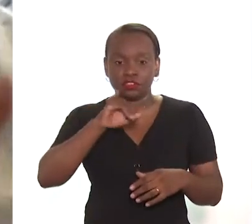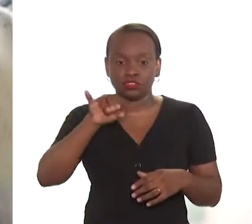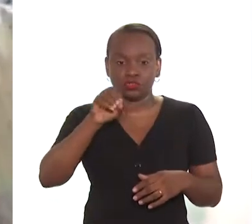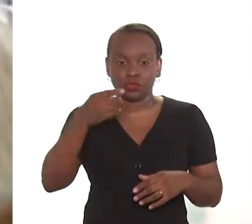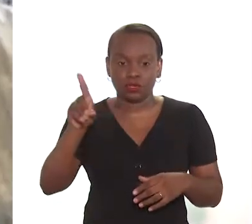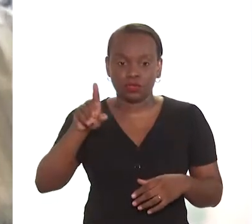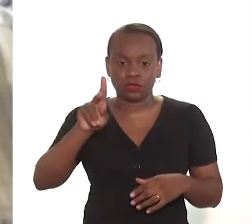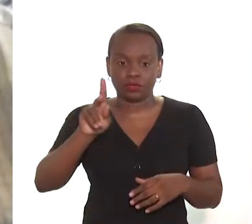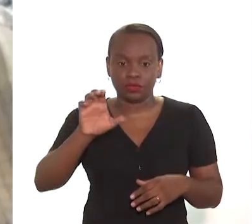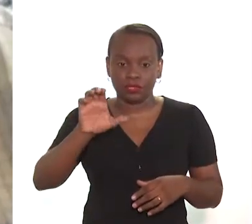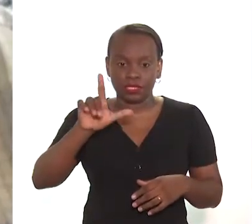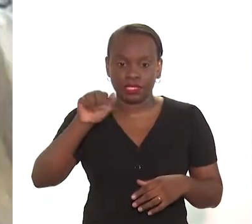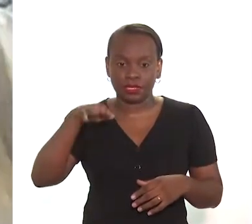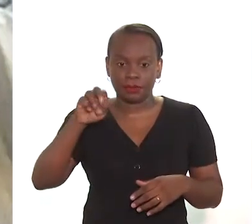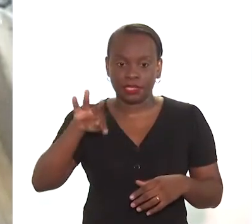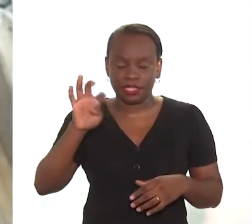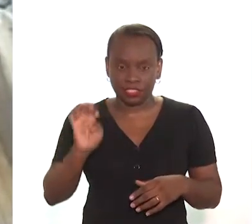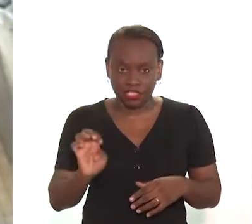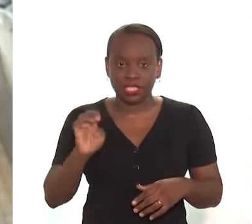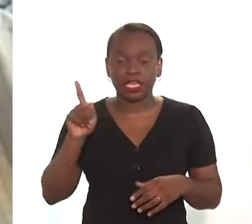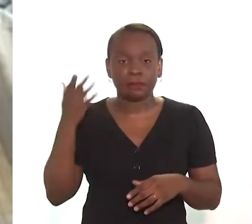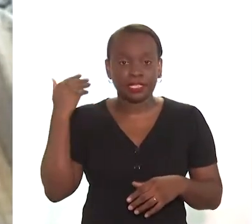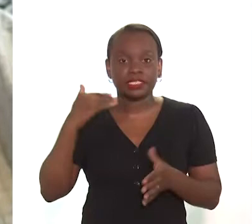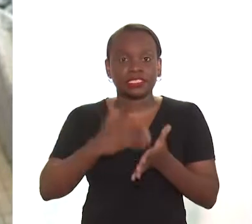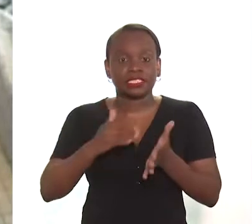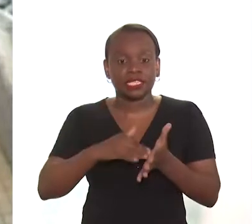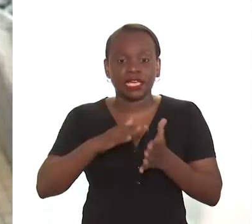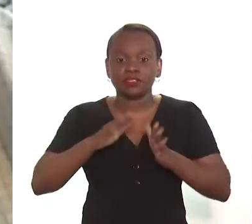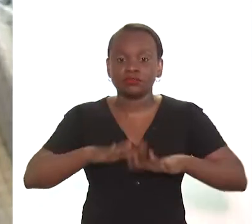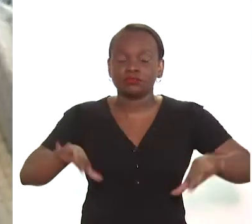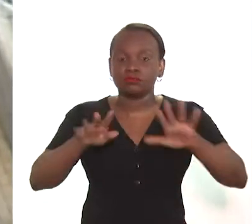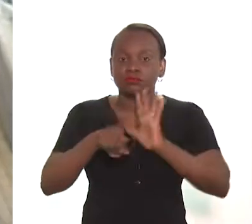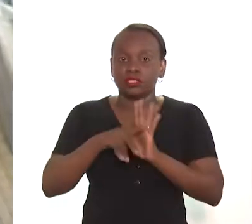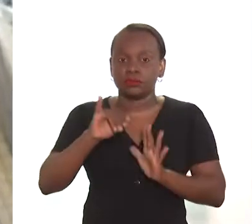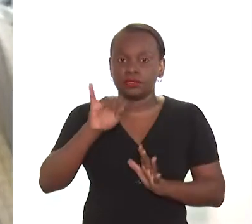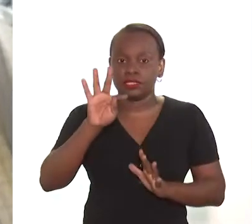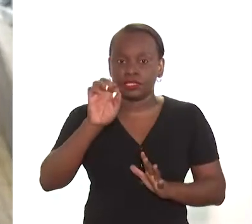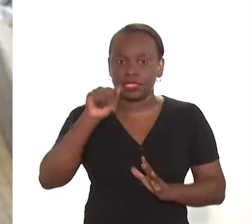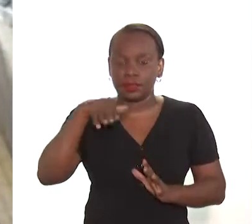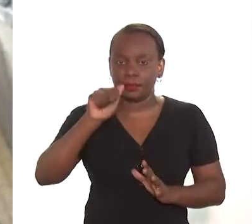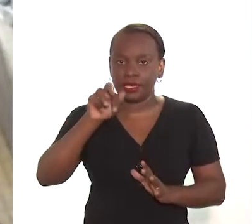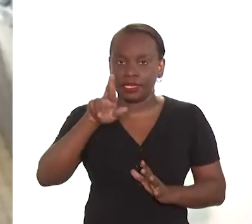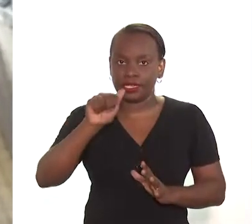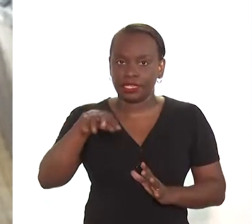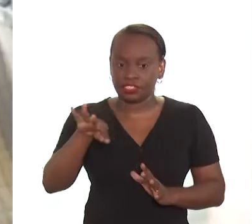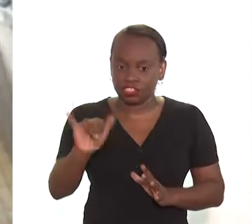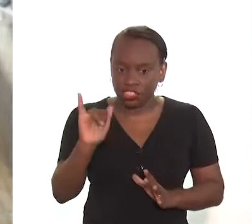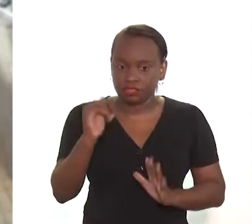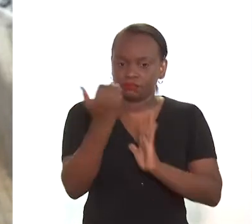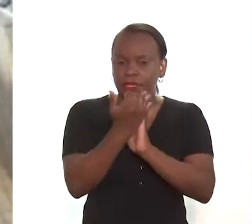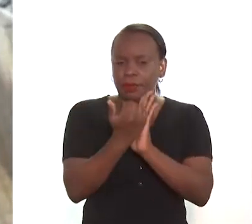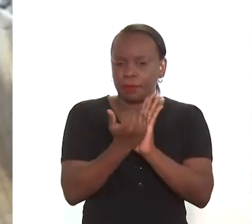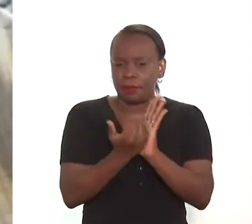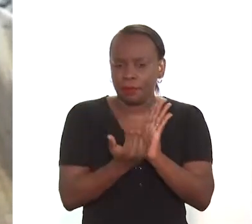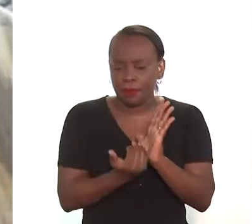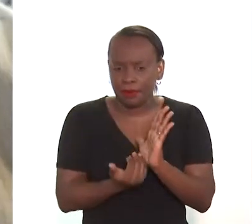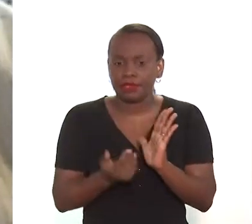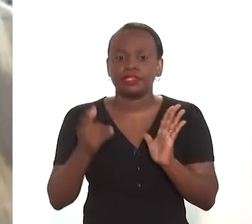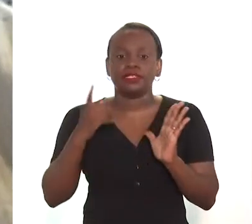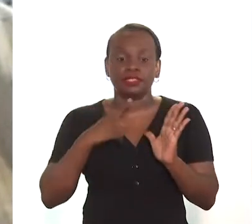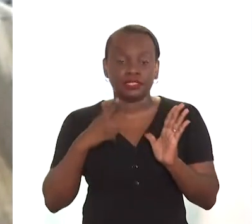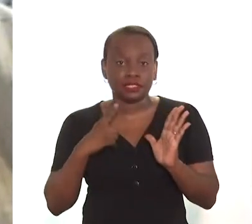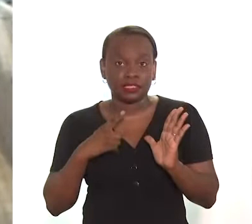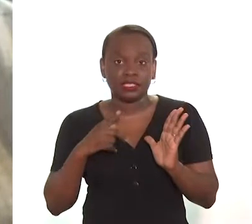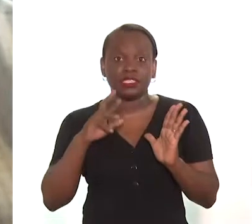João Clemente Baiano Soares, que era o secretário-geral do Itamaraty, ele mandou uma lista, e nessa lista estava